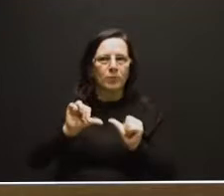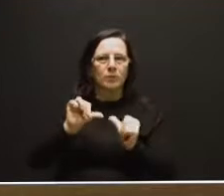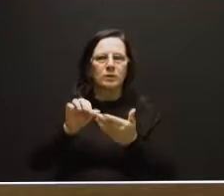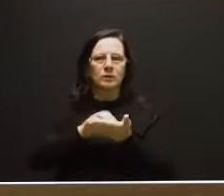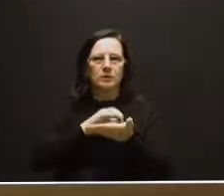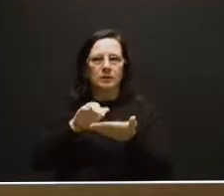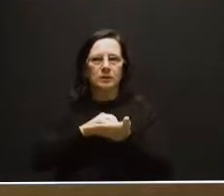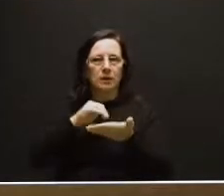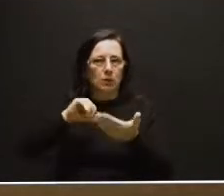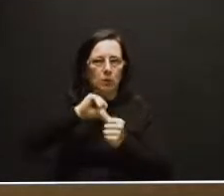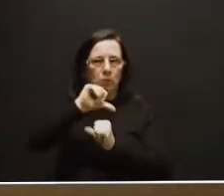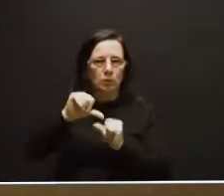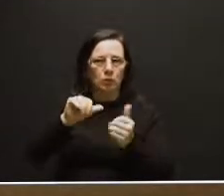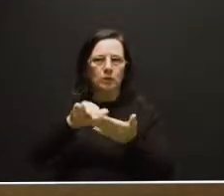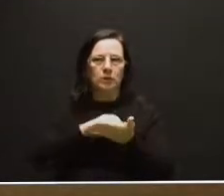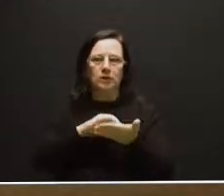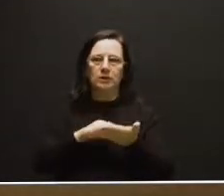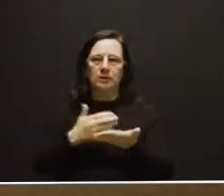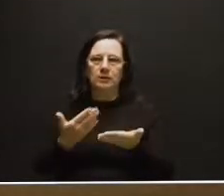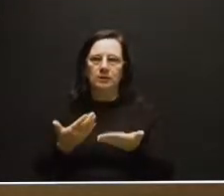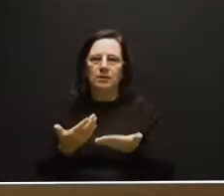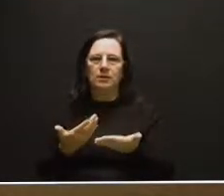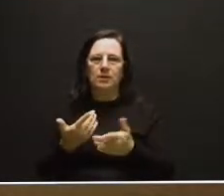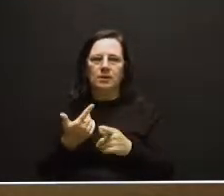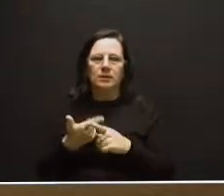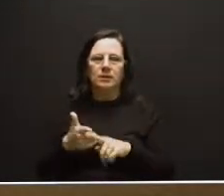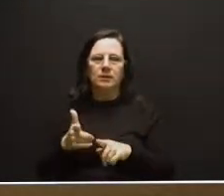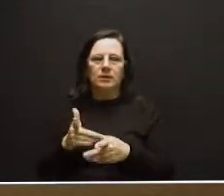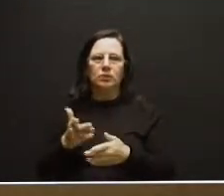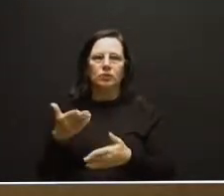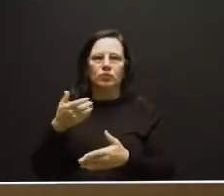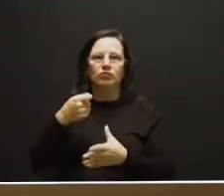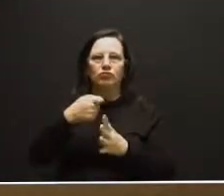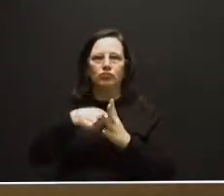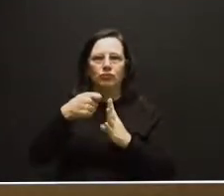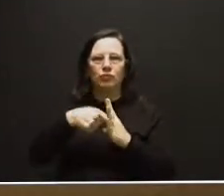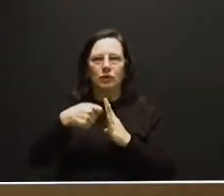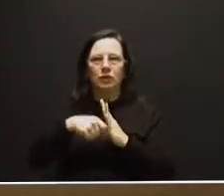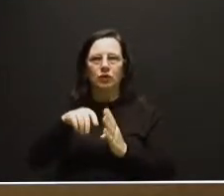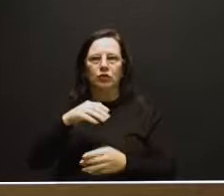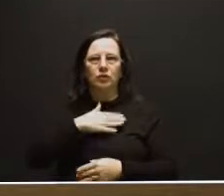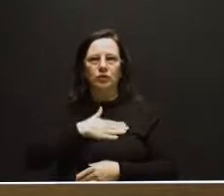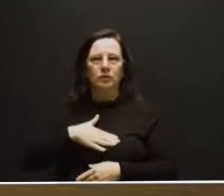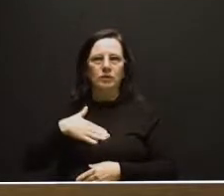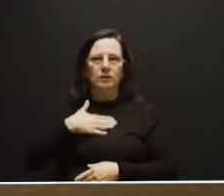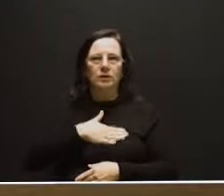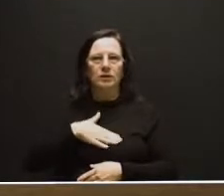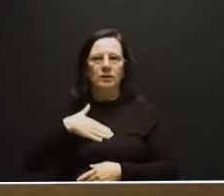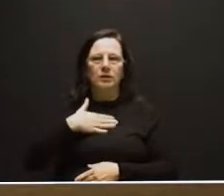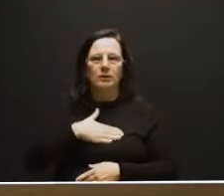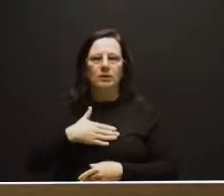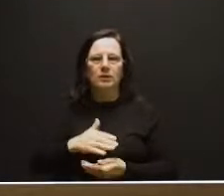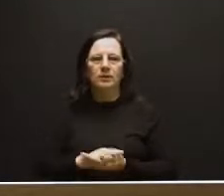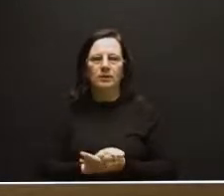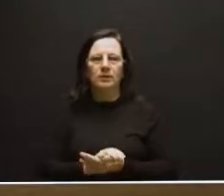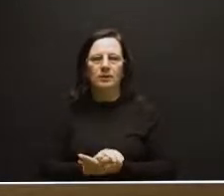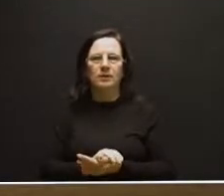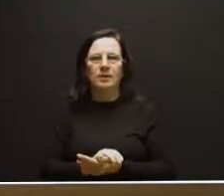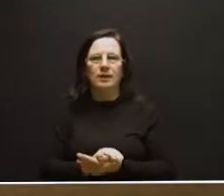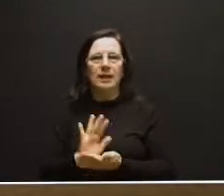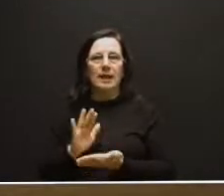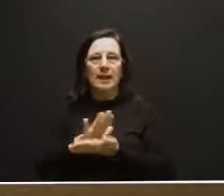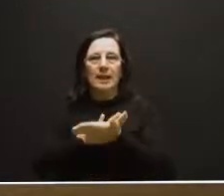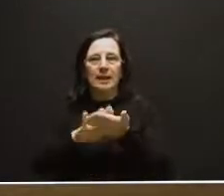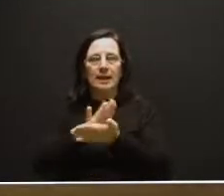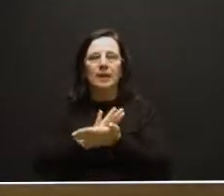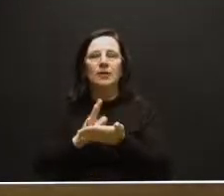secretarias no entanto já estamos entrando no mês de agosto e nada acontece e cidade